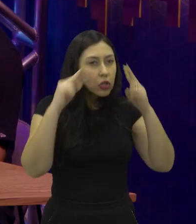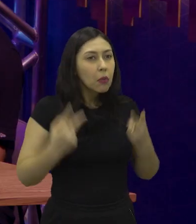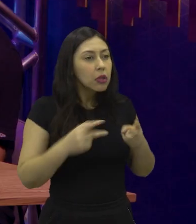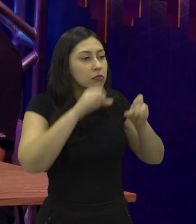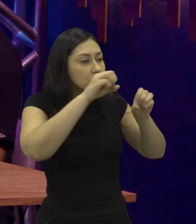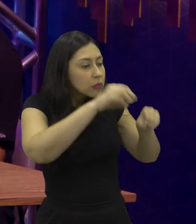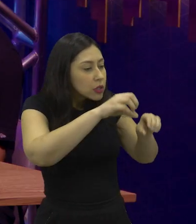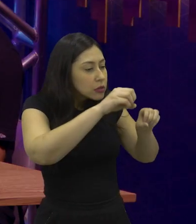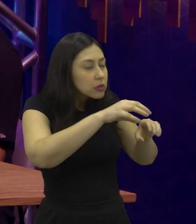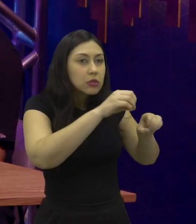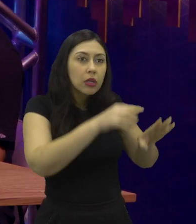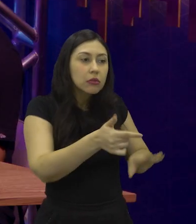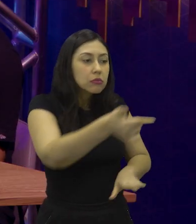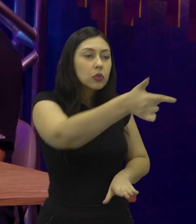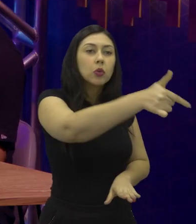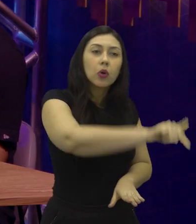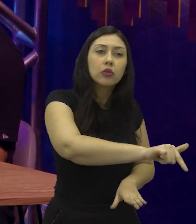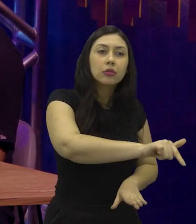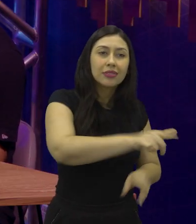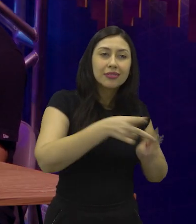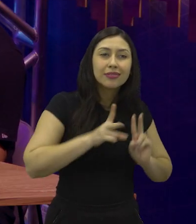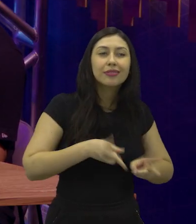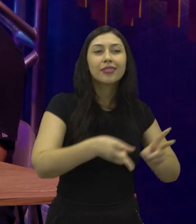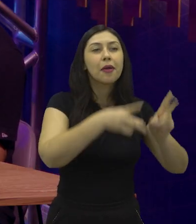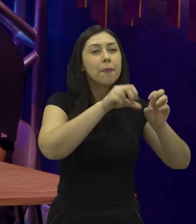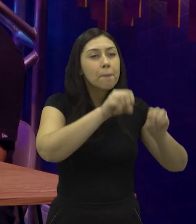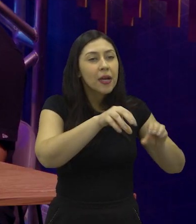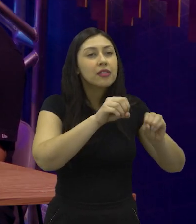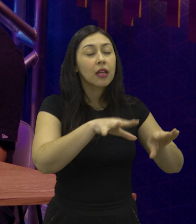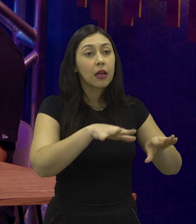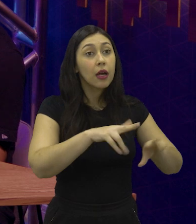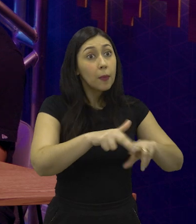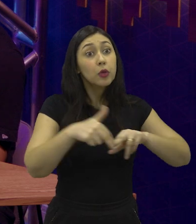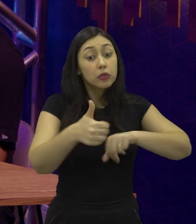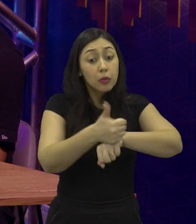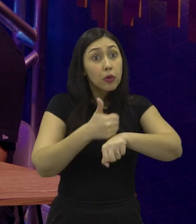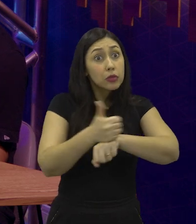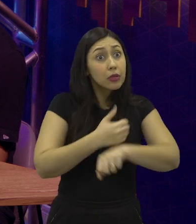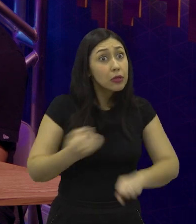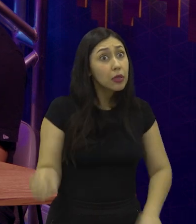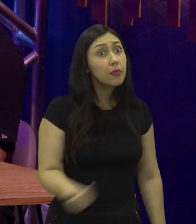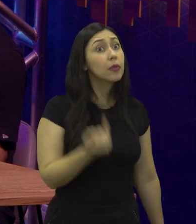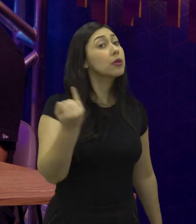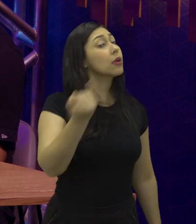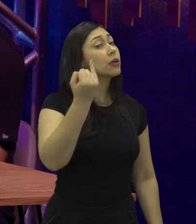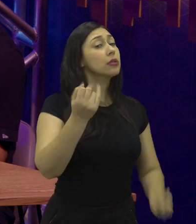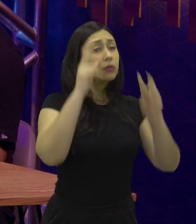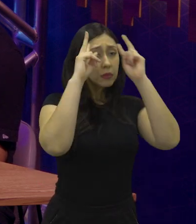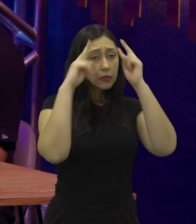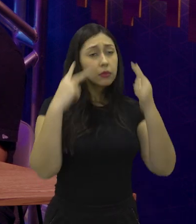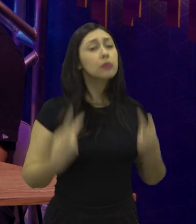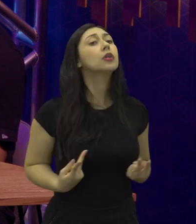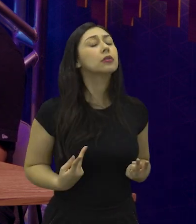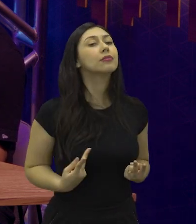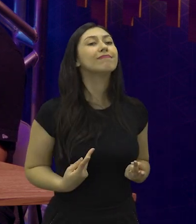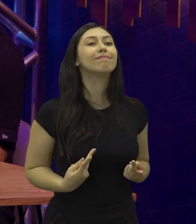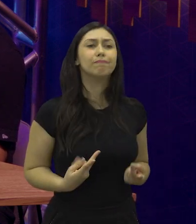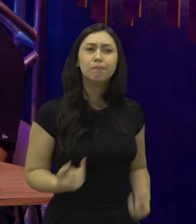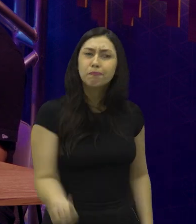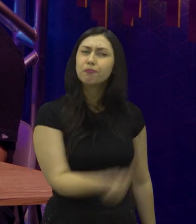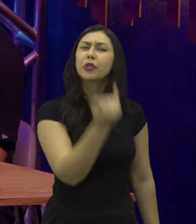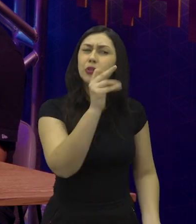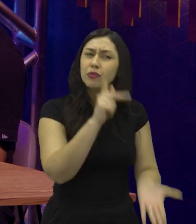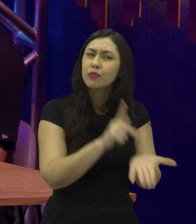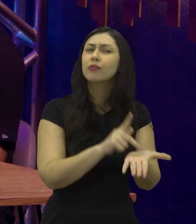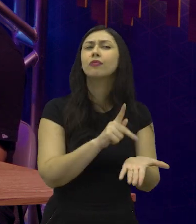estava ali ensinando uma coisa para outra pessoa, então uma profissão essencial, né, inata à natureza humana, então mostra a